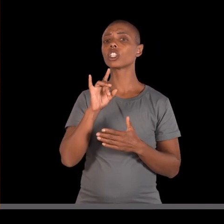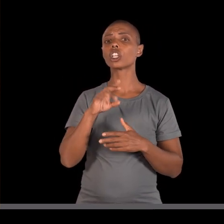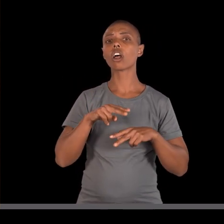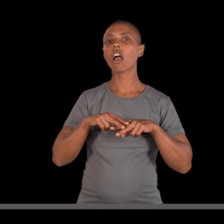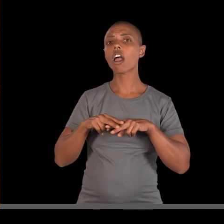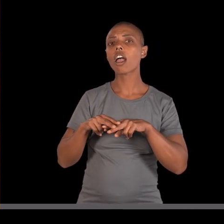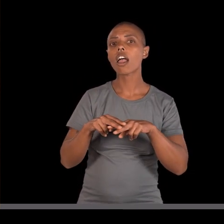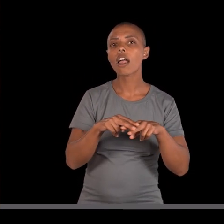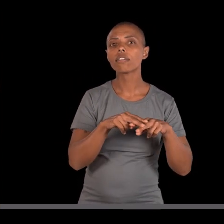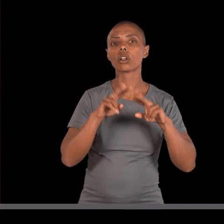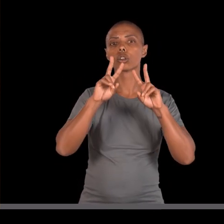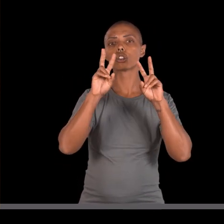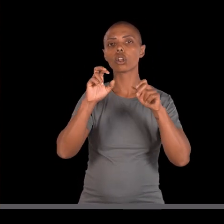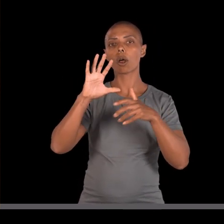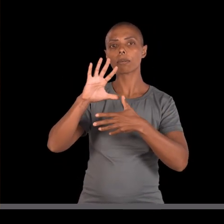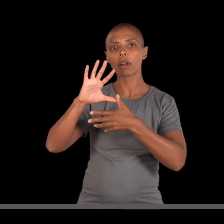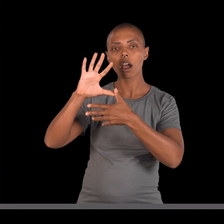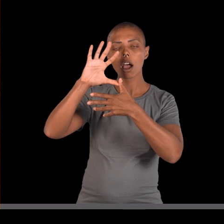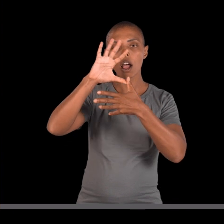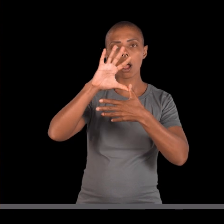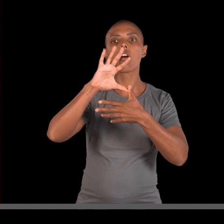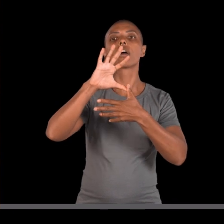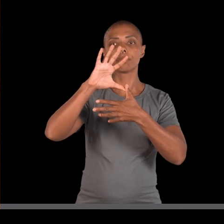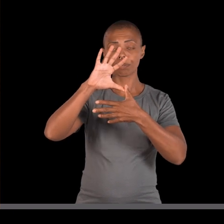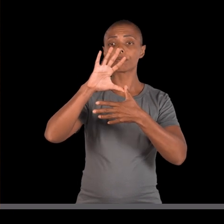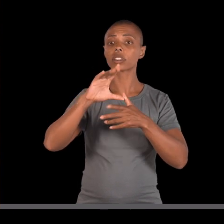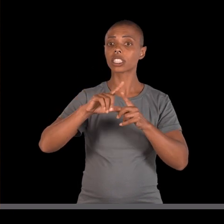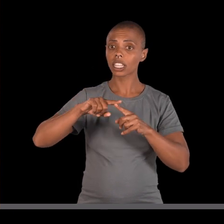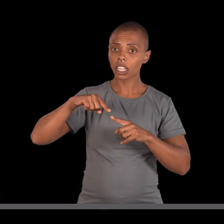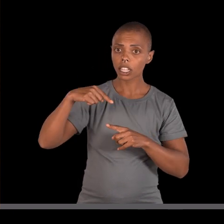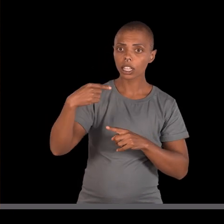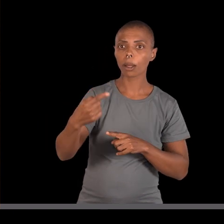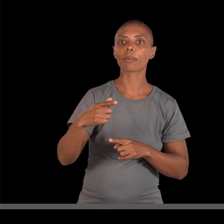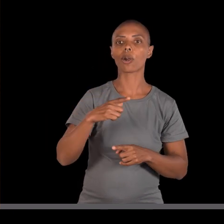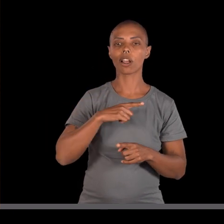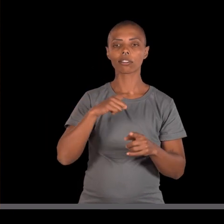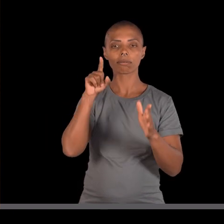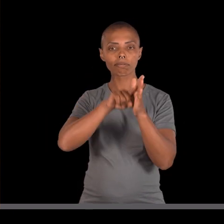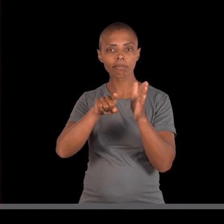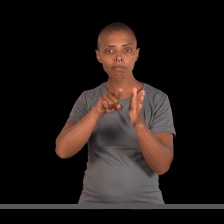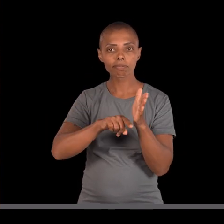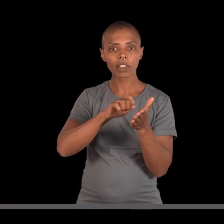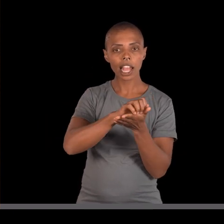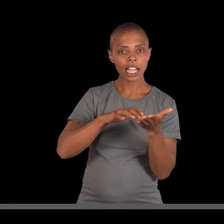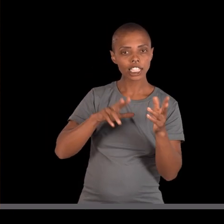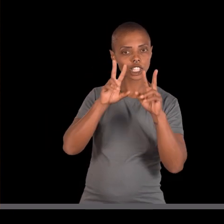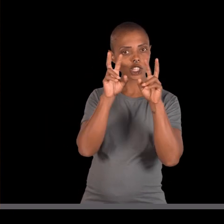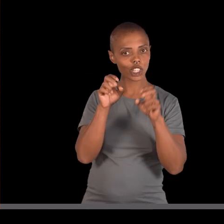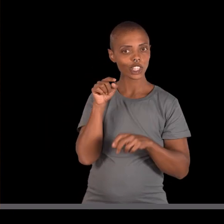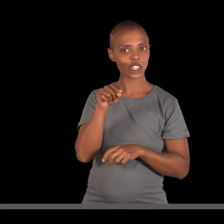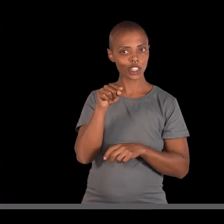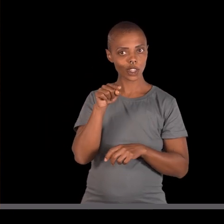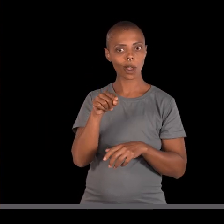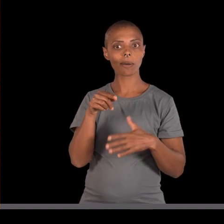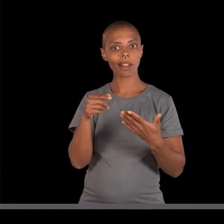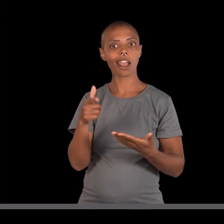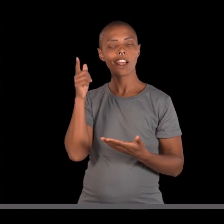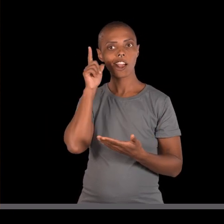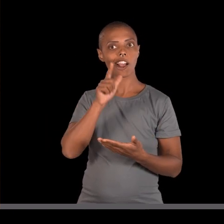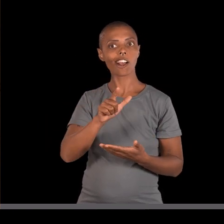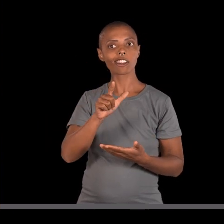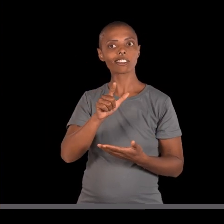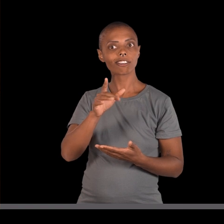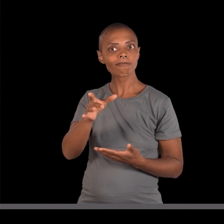região. Então, essa, pessoal, foi uma revisão do curso norte-americano, né? E depois vamos fazer um quiz de